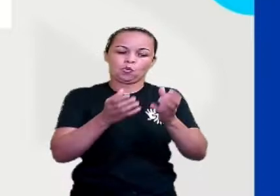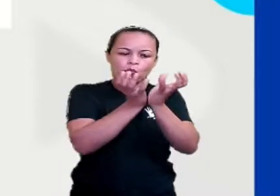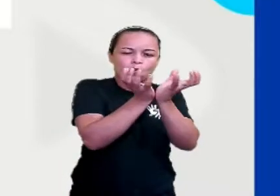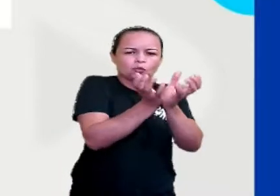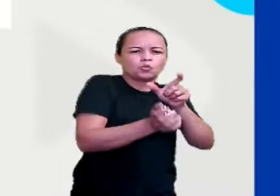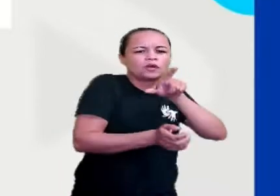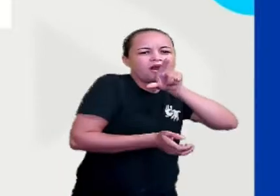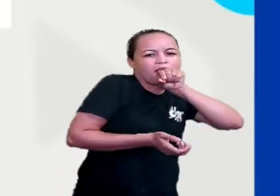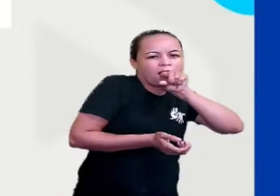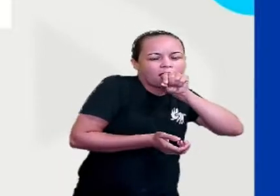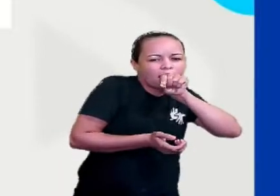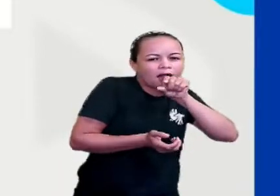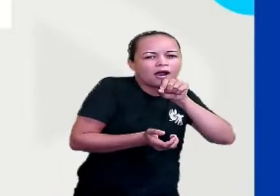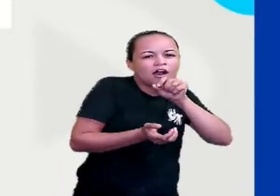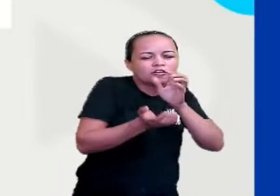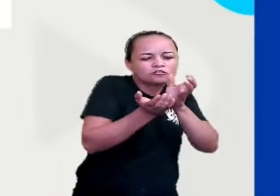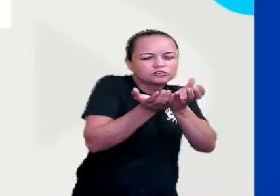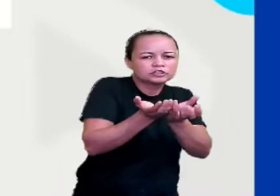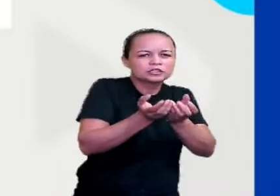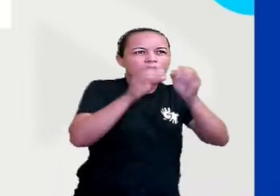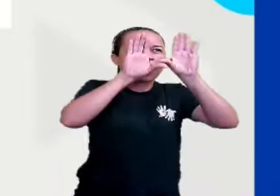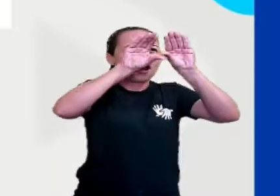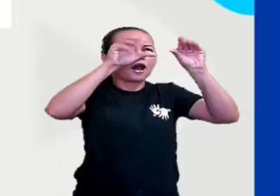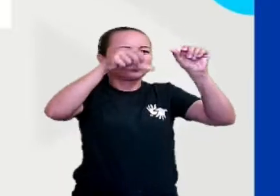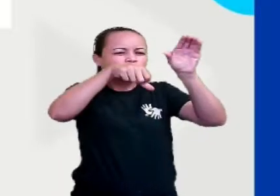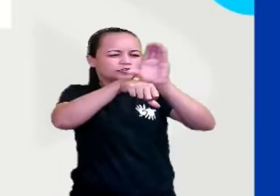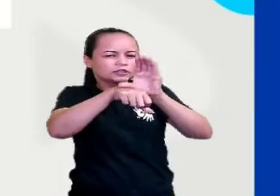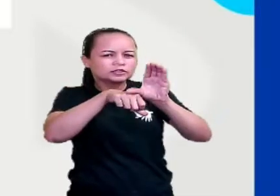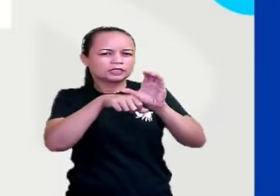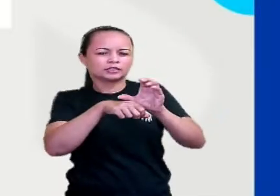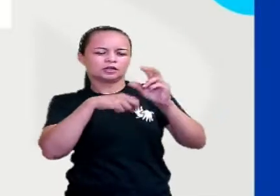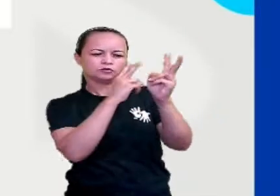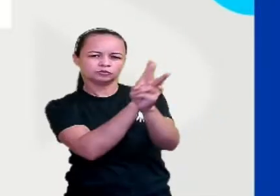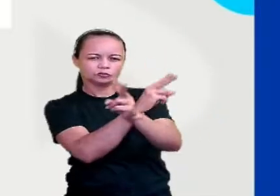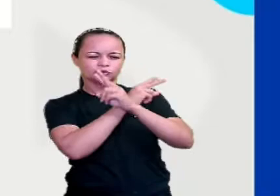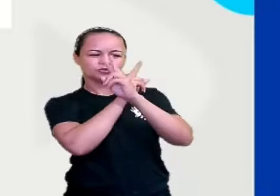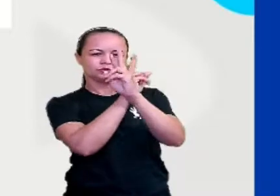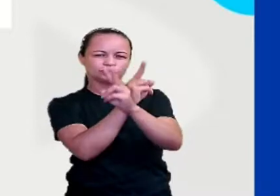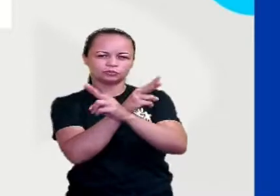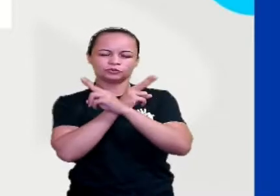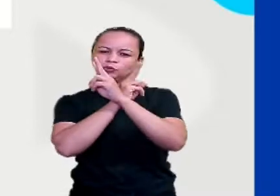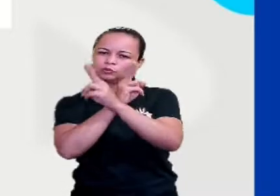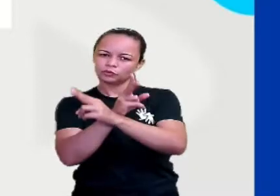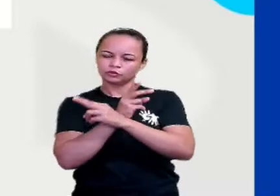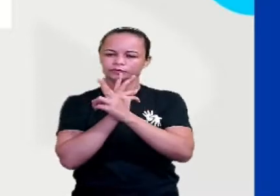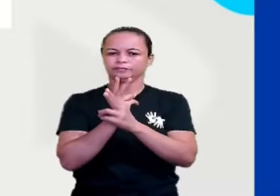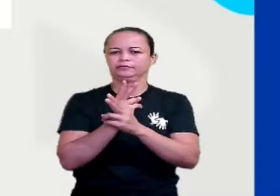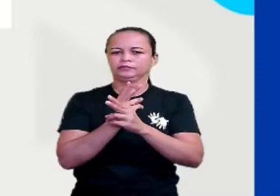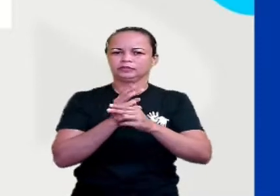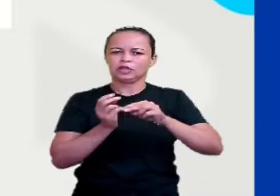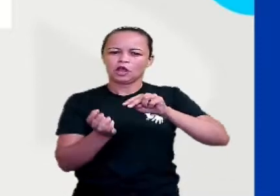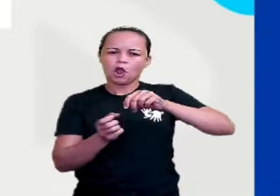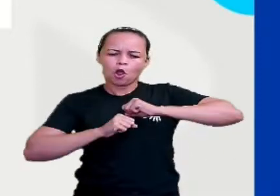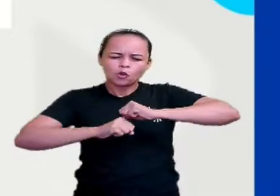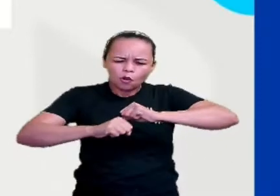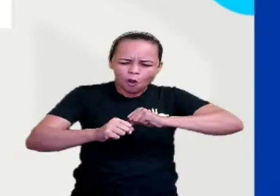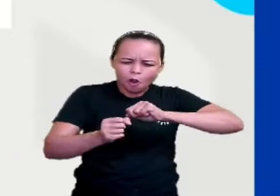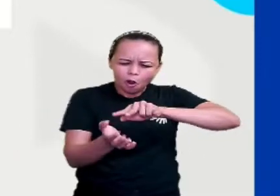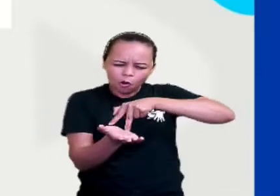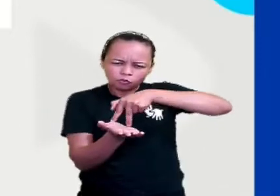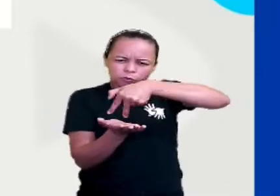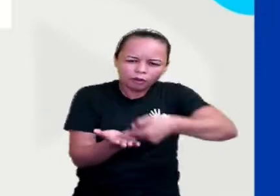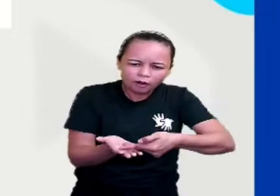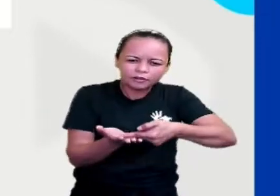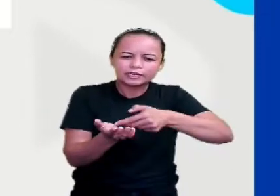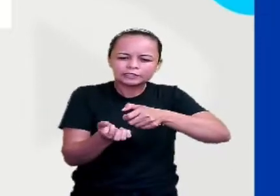nuvem cinzenta, o mundo inteiro sopra e venta. Corre, tropeça, escorrega, olha a